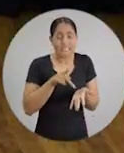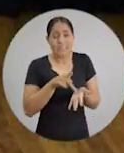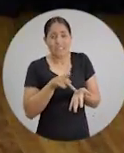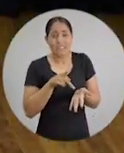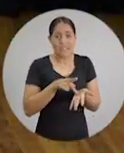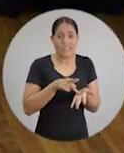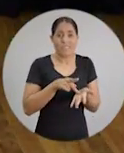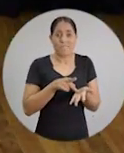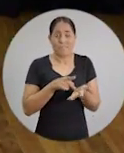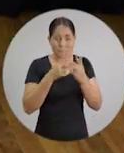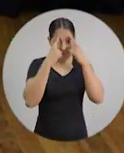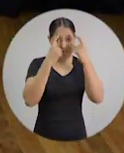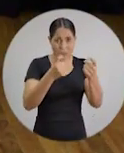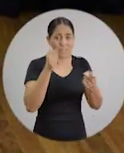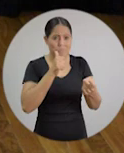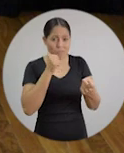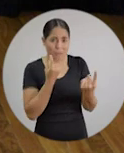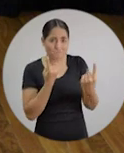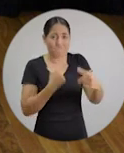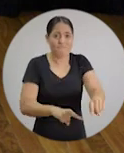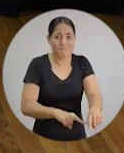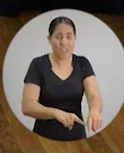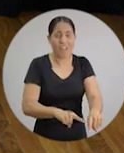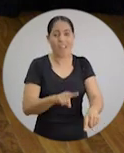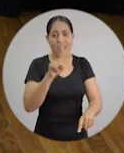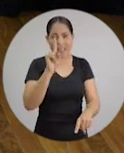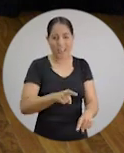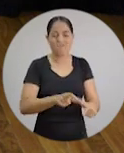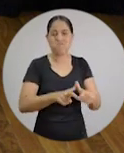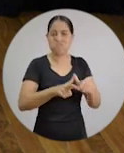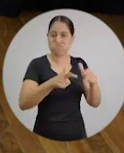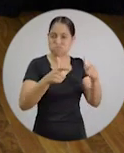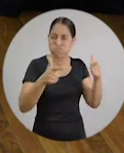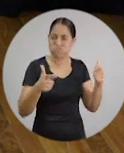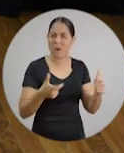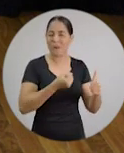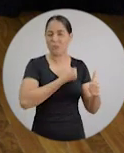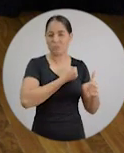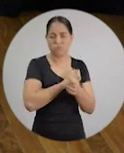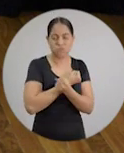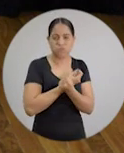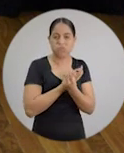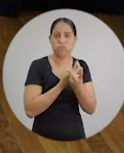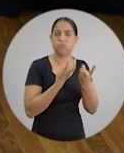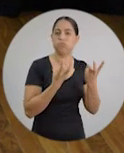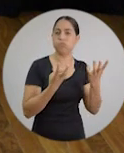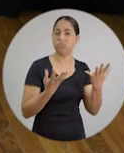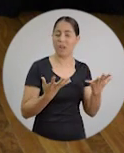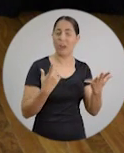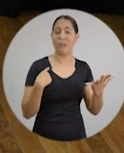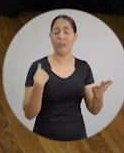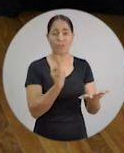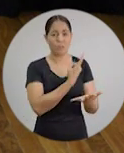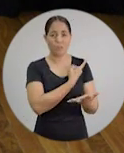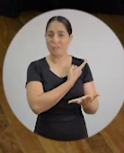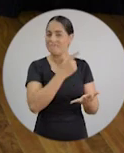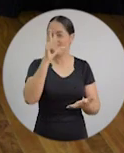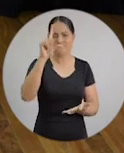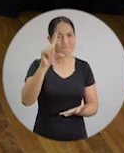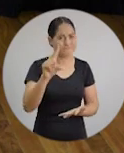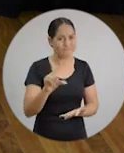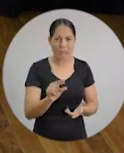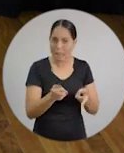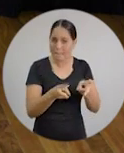específico. Na verdade, infelizmente, a realidade de violência contra a mulher no Brasil, ela é alarmante, os